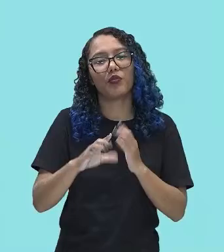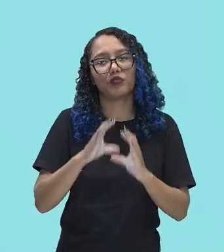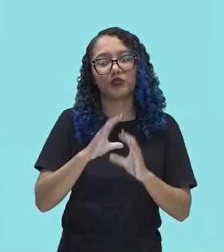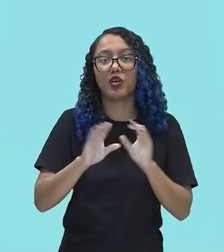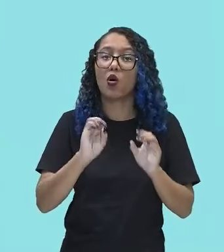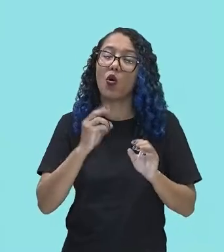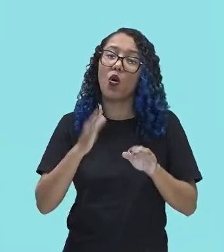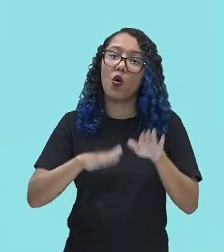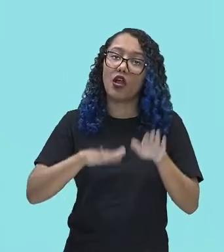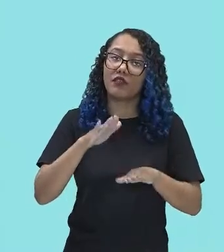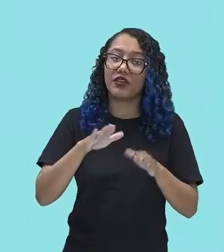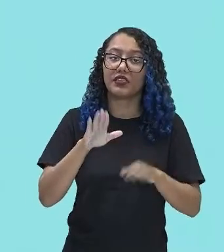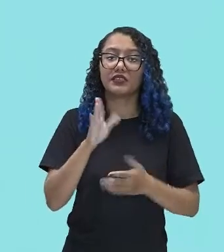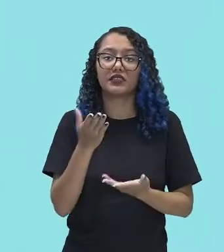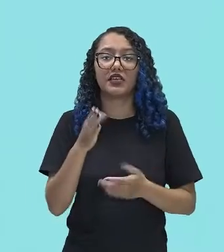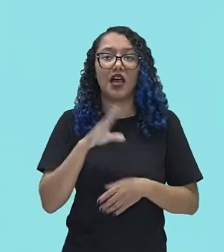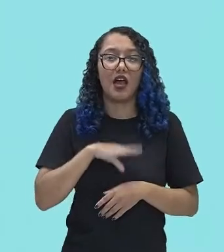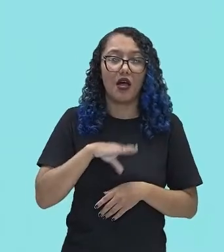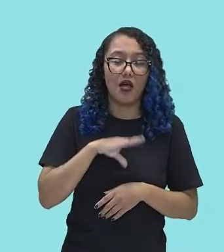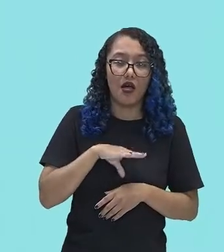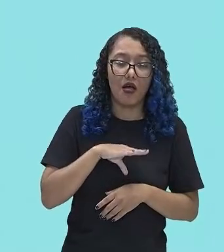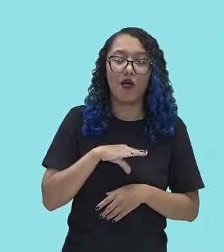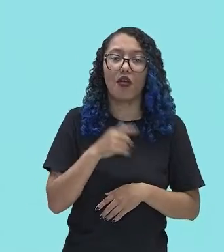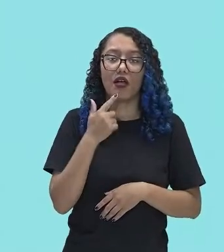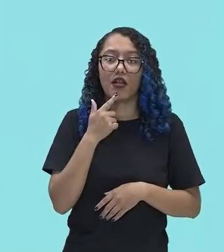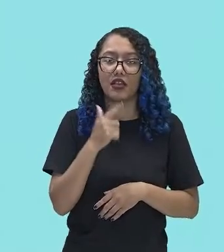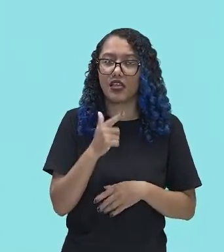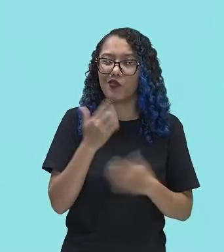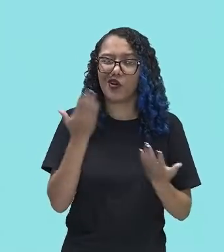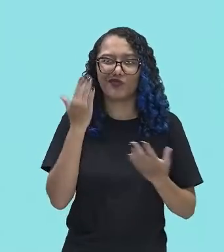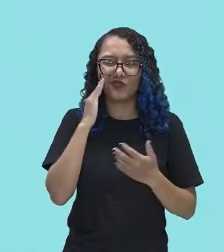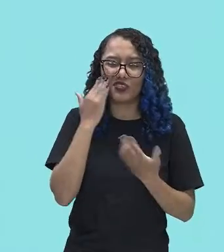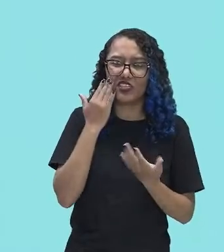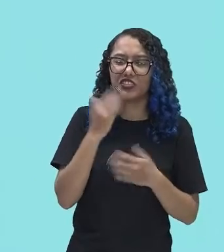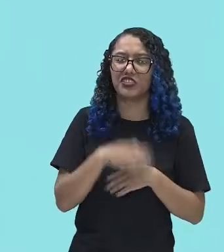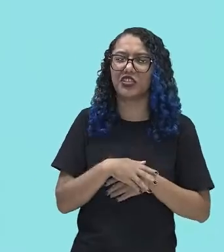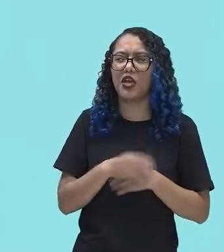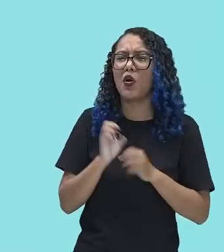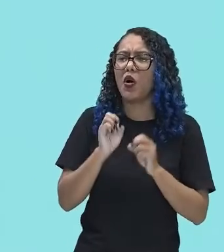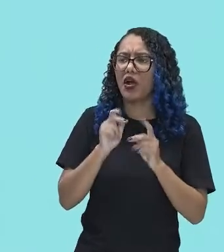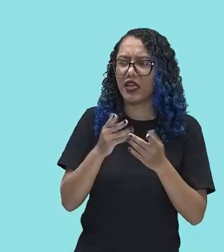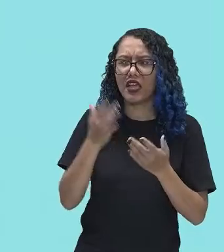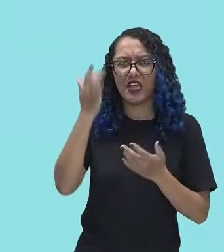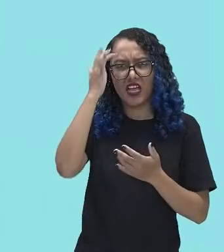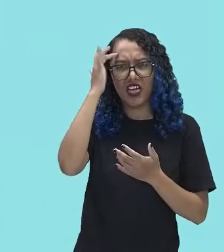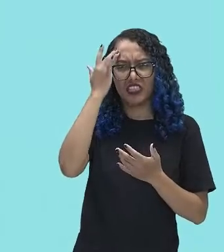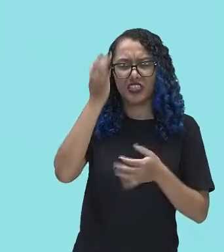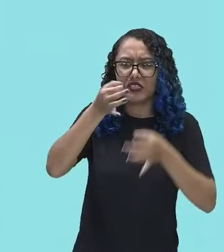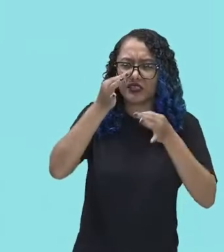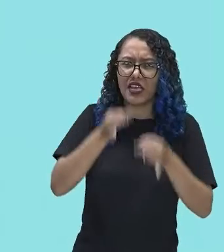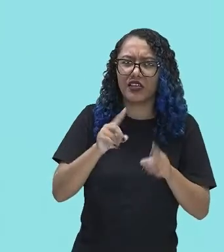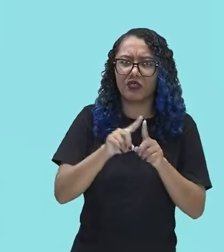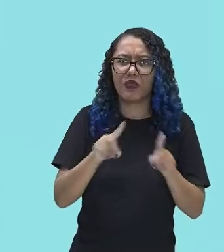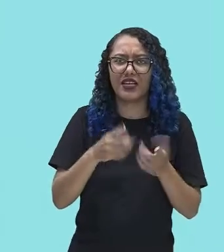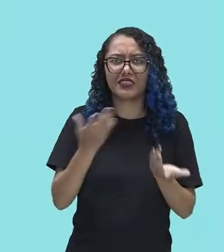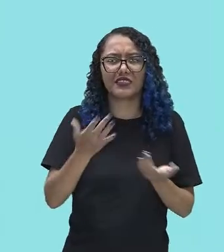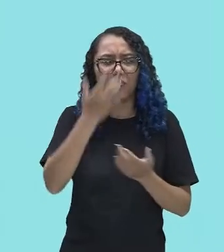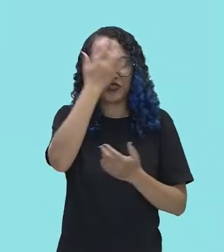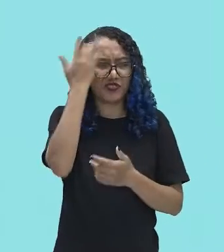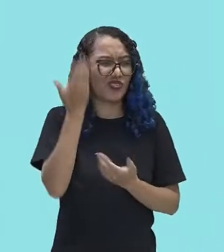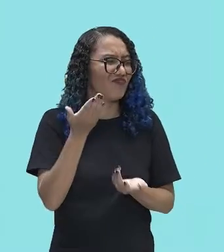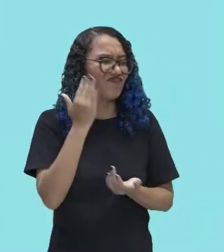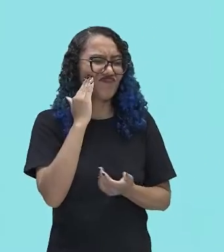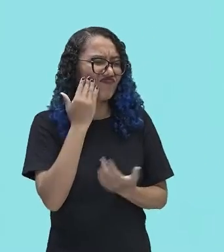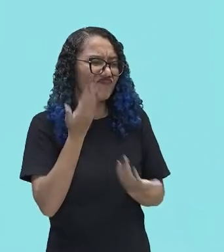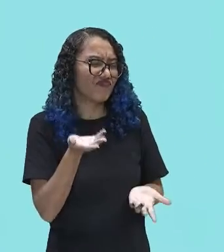escrevi de forma tão adequada, que deu um sentido para mim, mas quem recebeu entendeu de outra forma. Então vejam que a comunicação